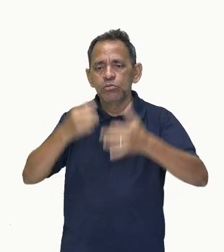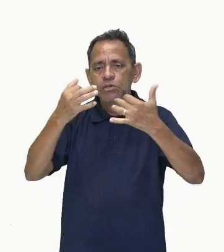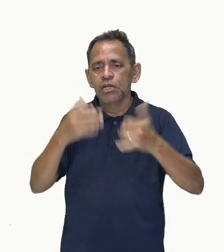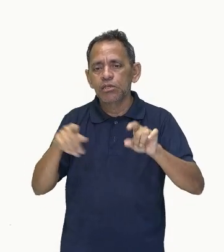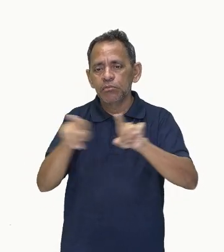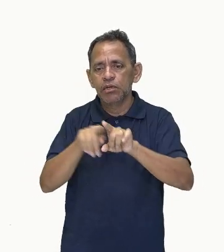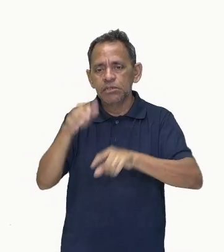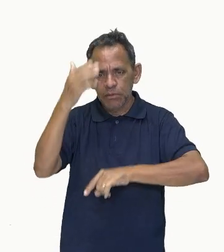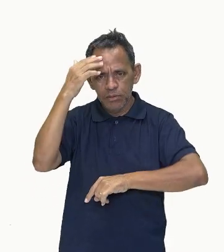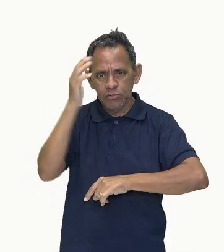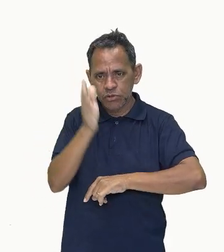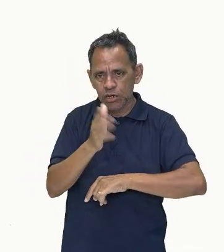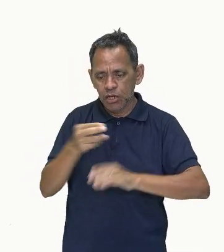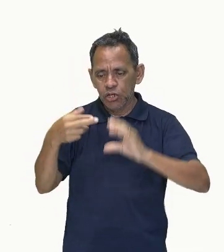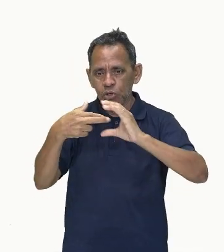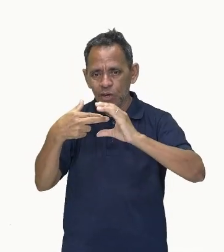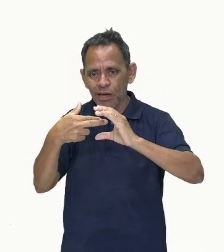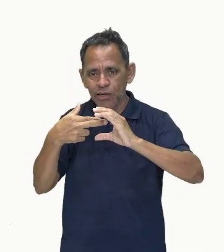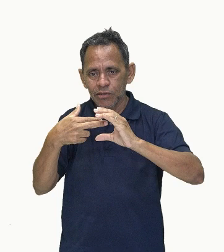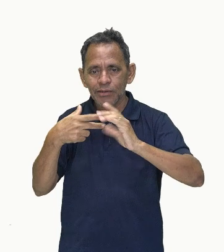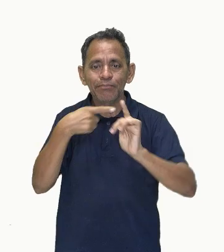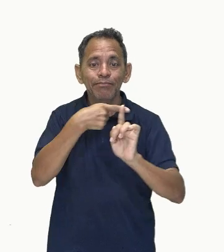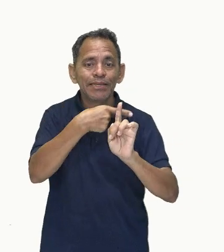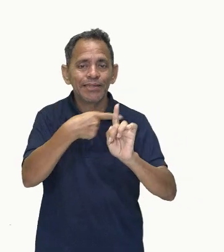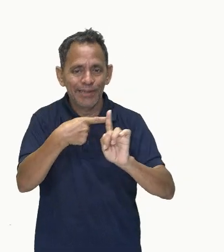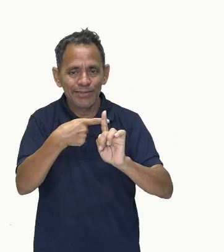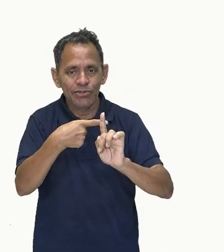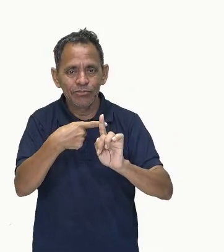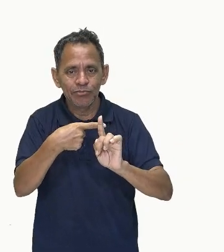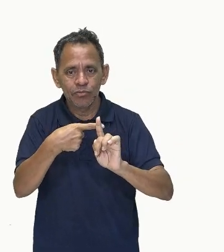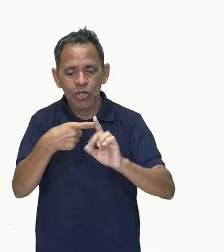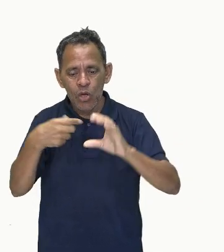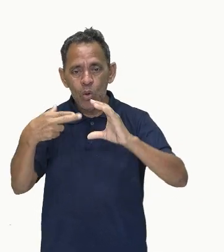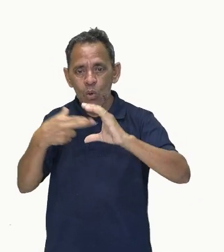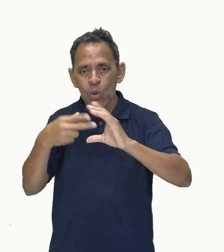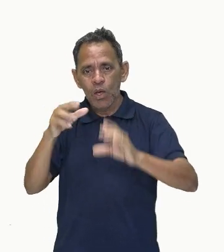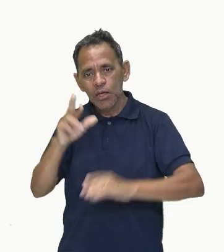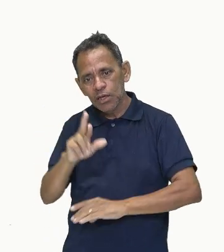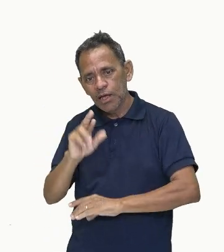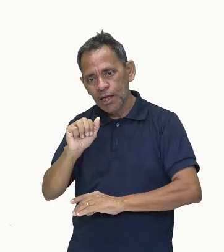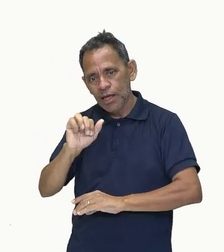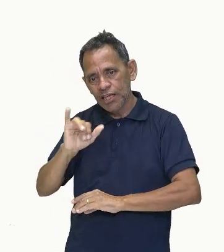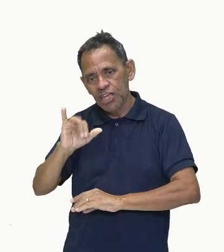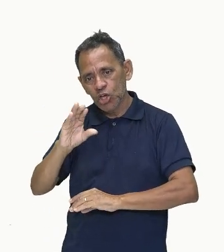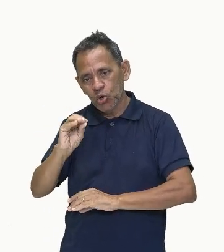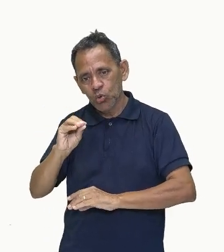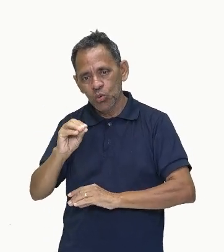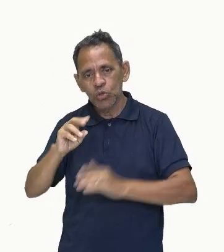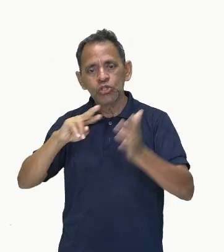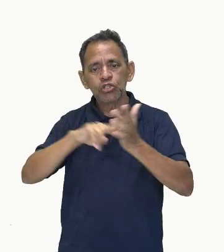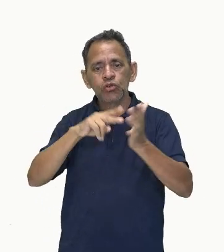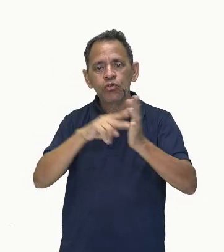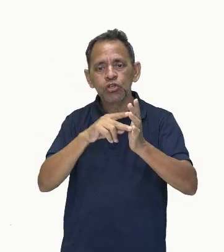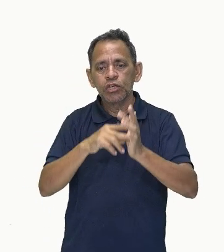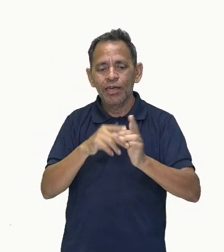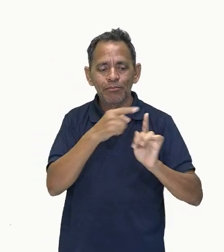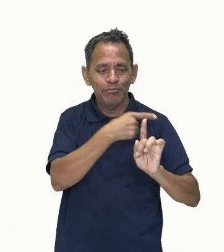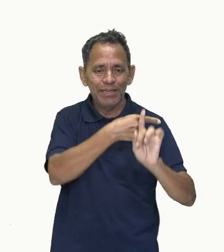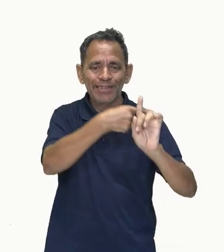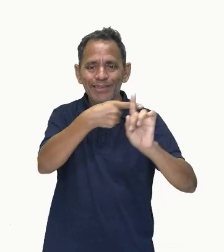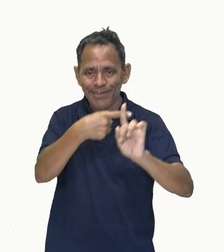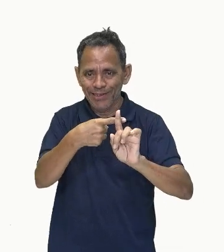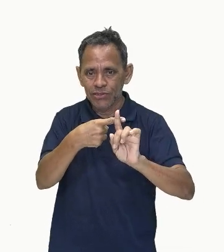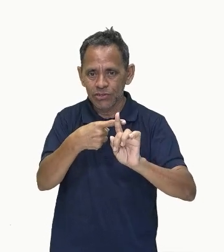sabemos que o raio é metade, tá? Da circunferência, né? Ou seja, ele sai